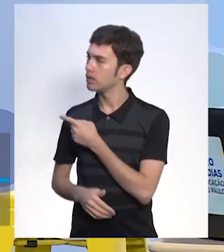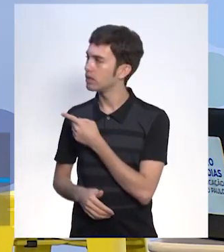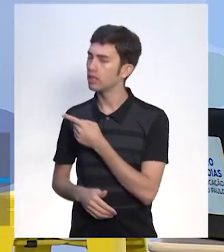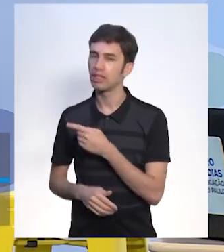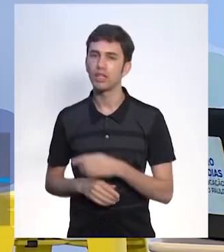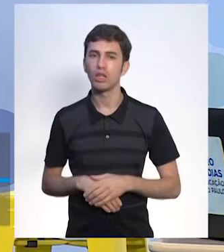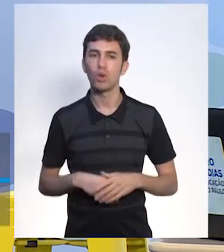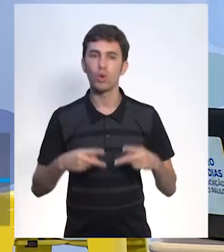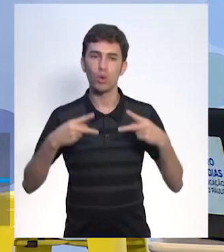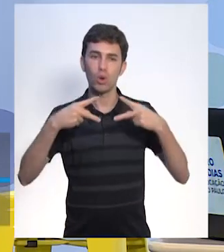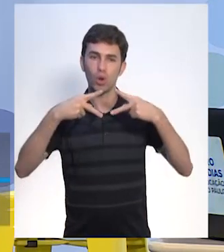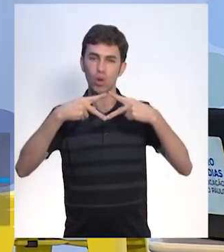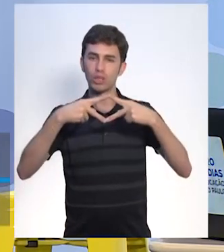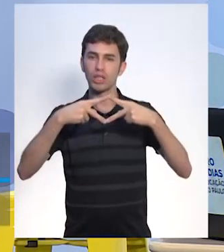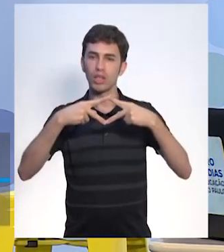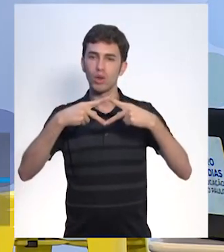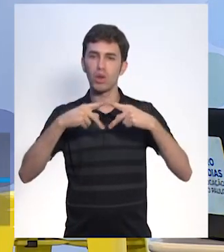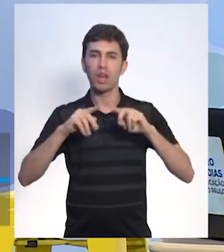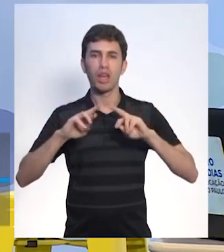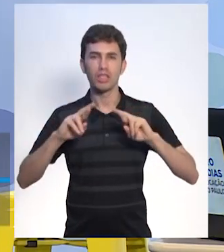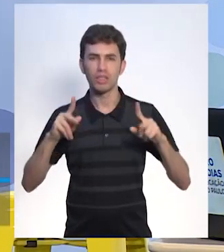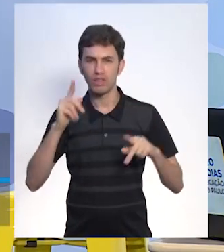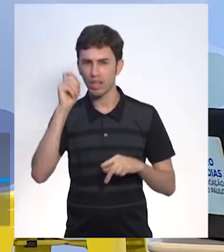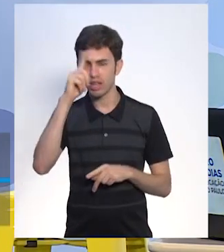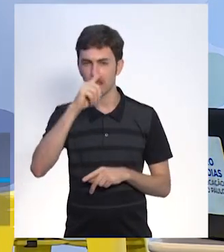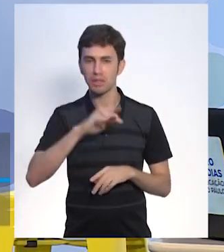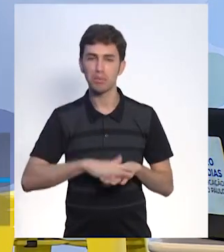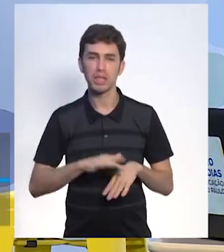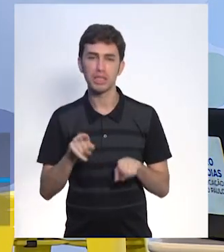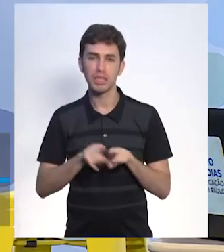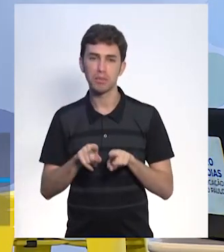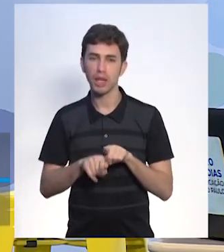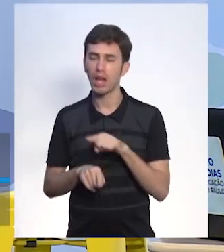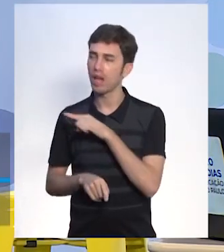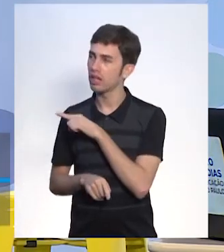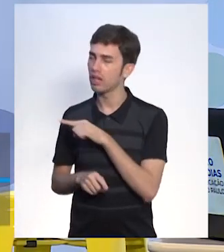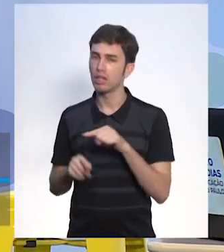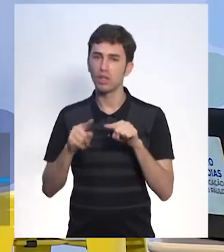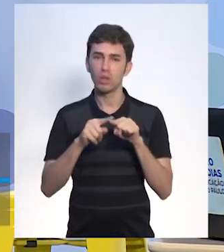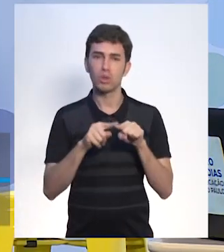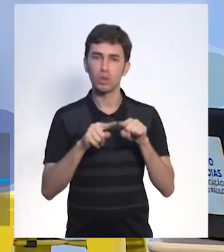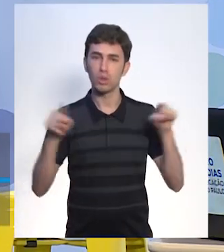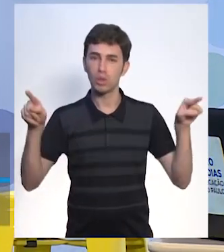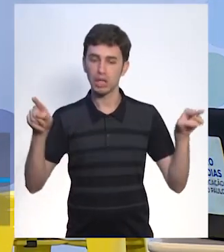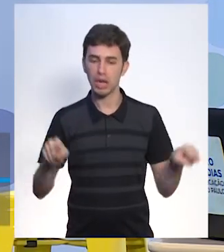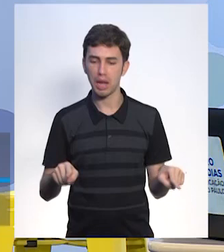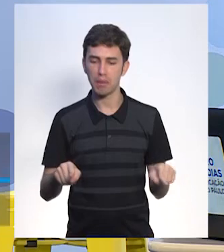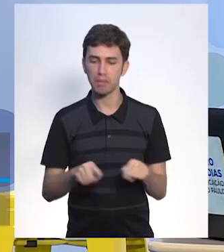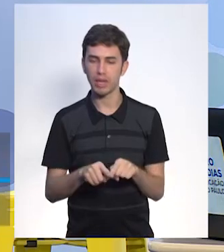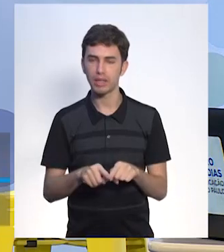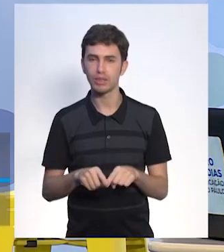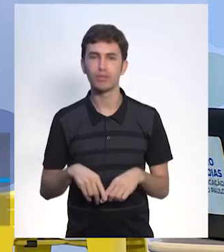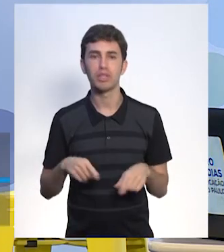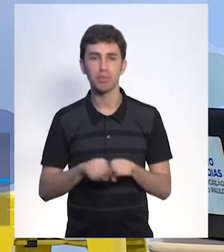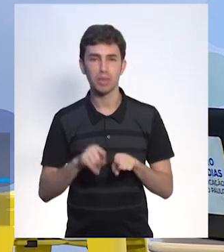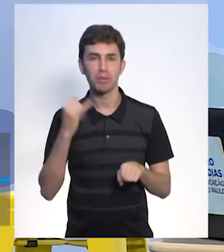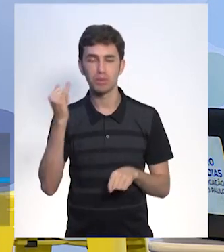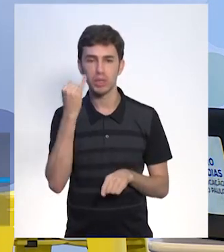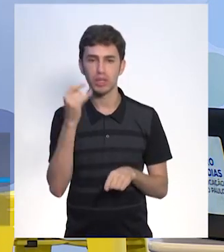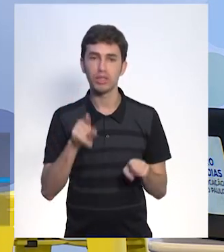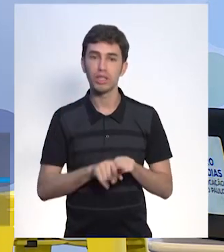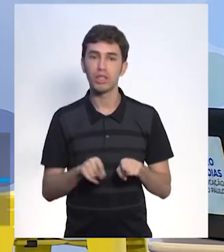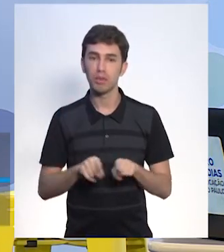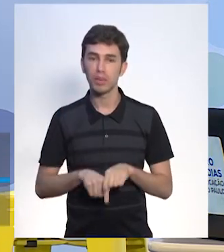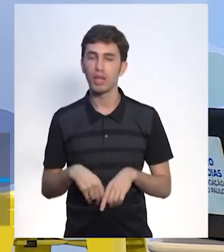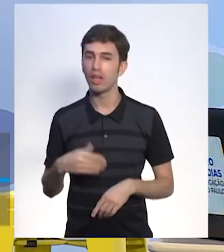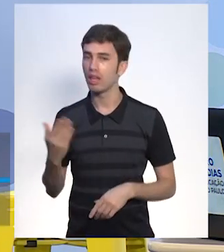o losango, mas também não tem muita novidade, tá? A questão do trapézio também é importante, e aqui a